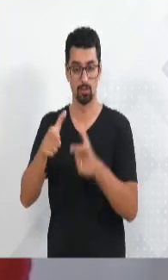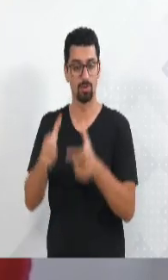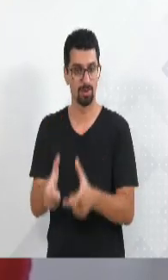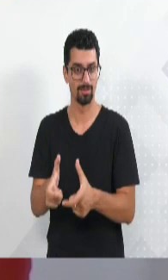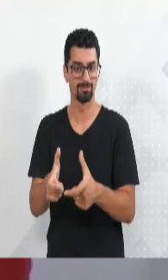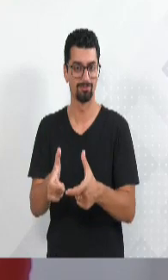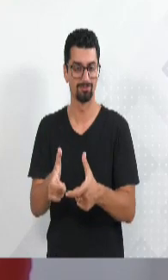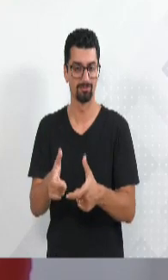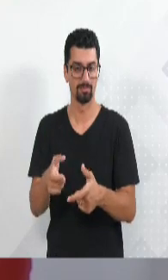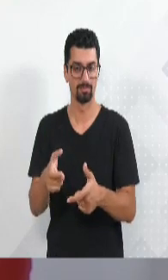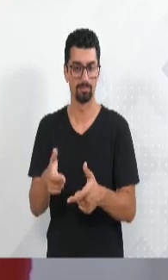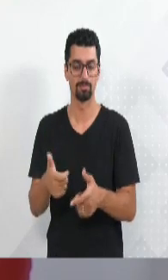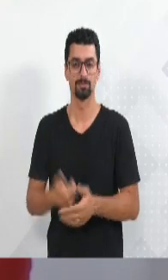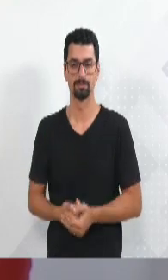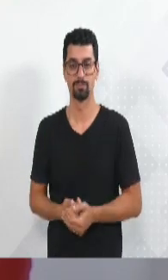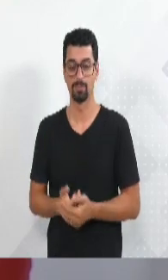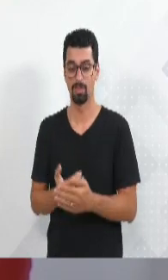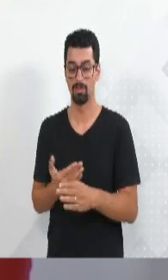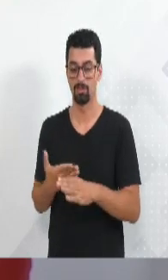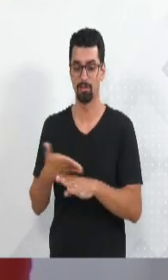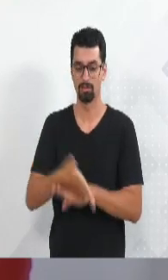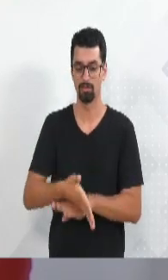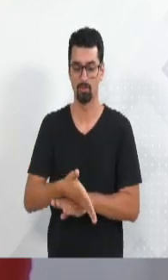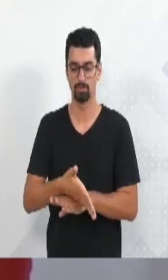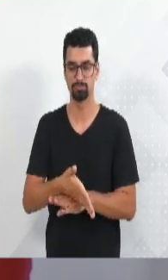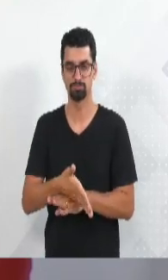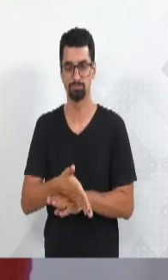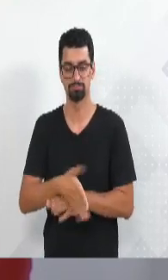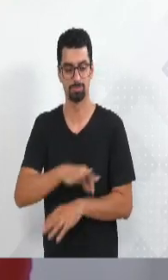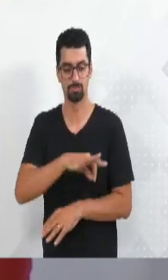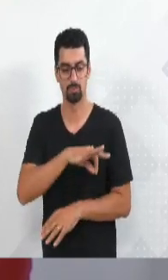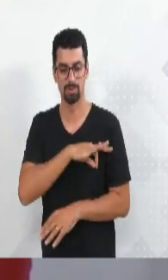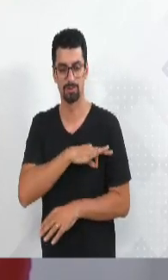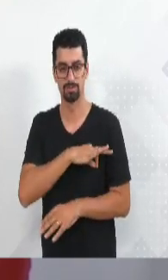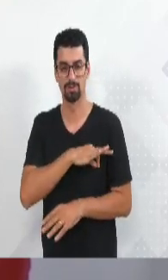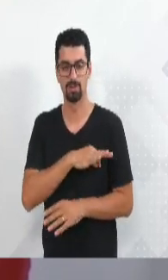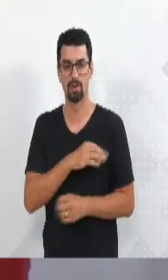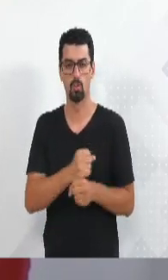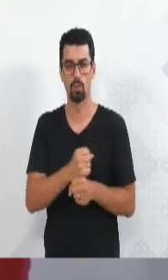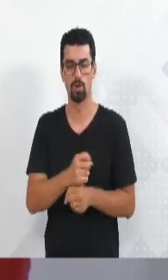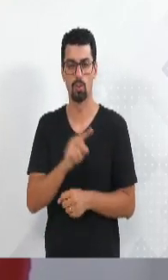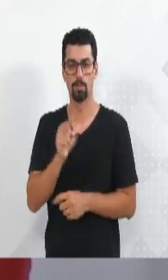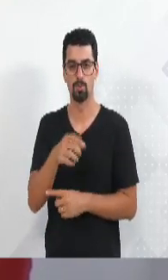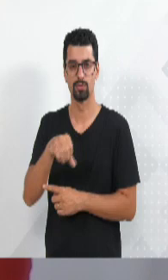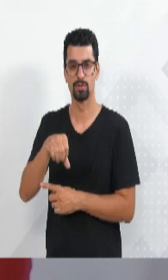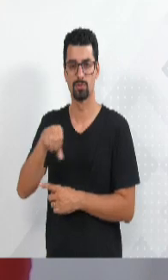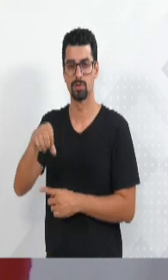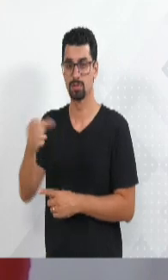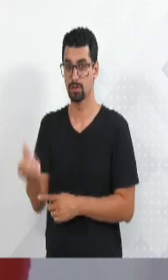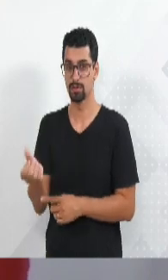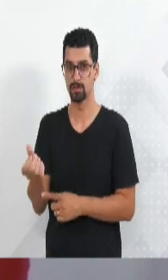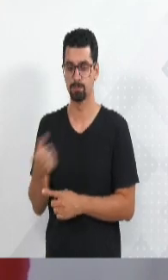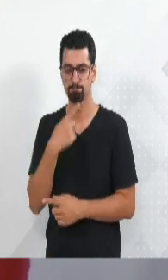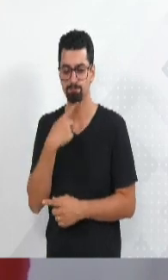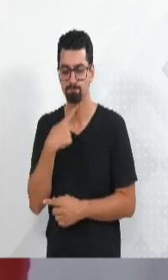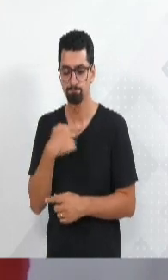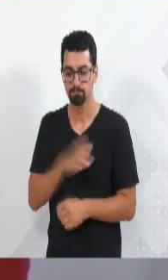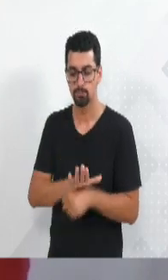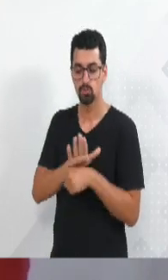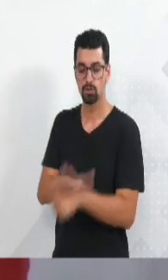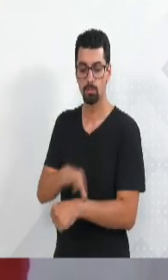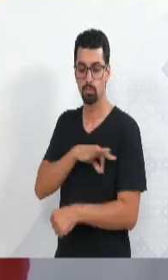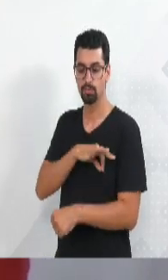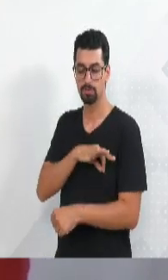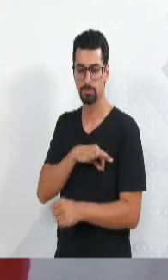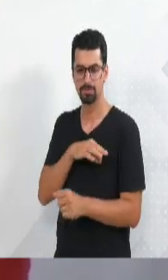na colocação final e ingressando na Corporação no ano de 1996 com desejo de ajudar a Corporação mesmo